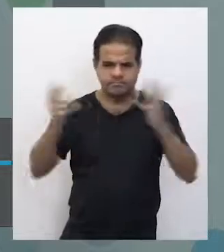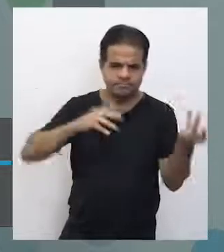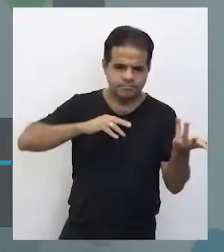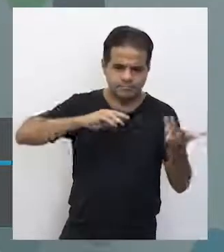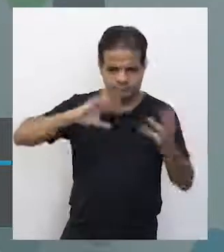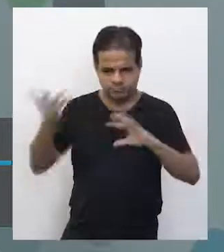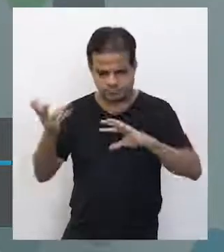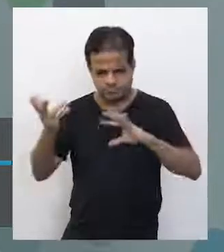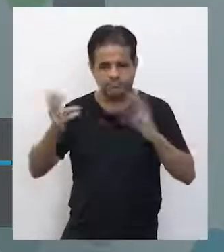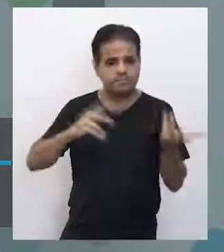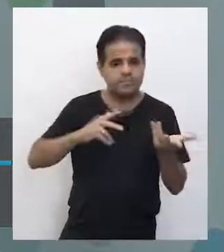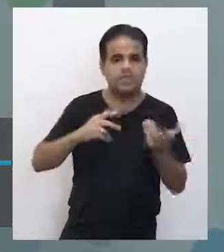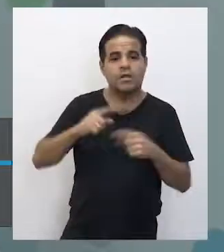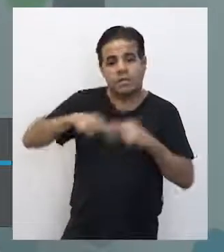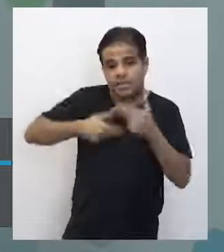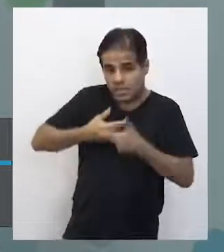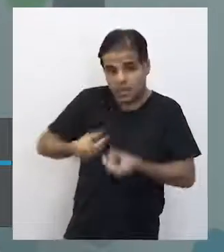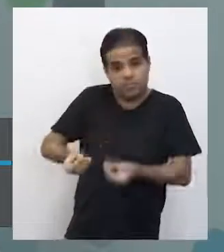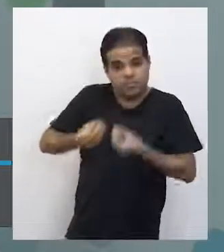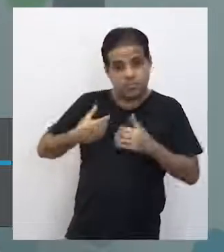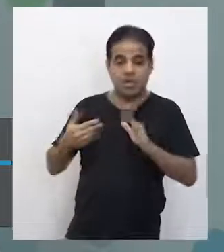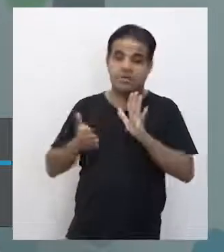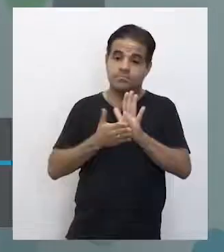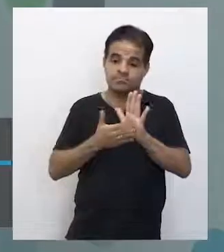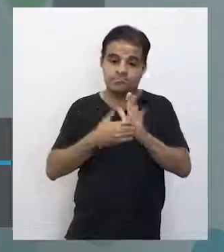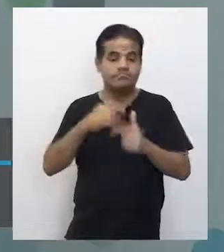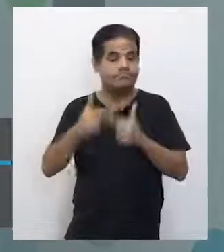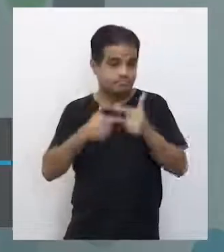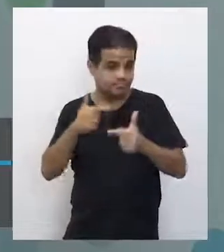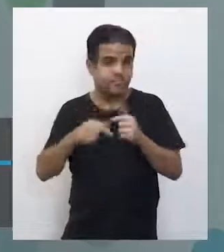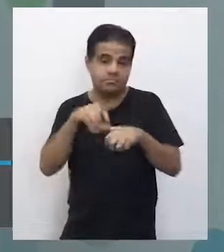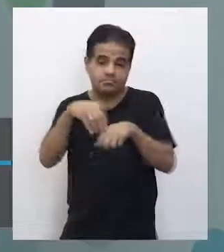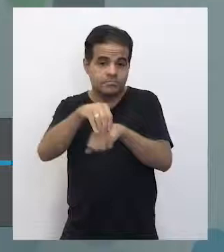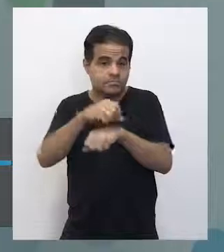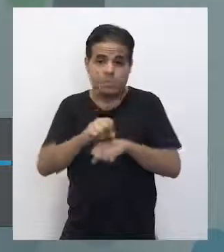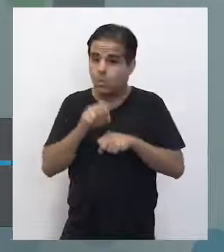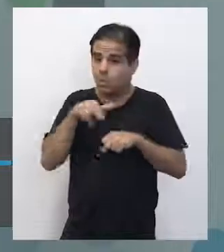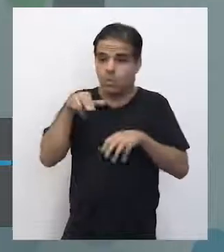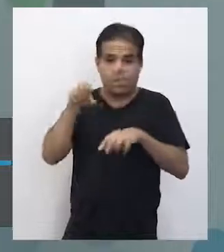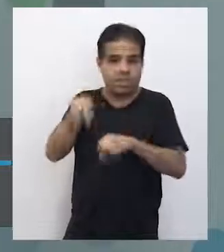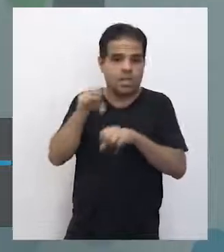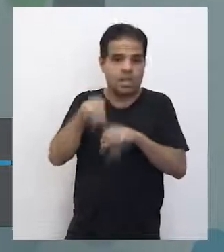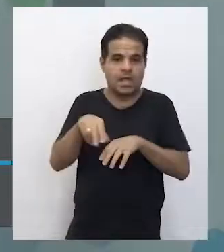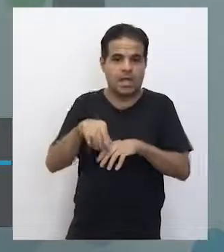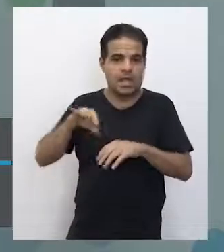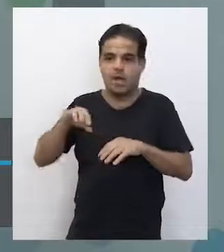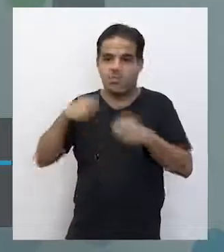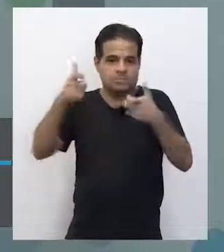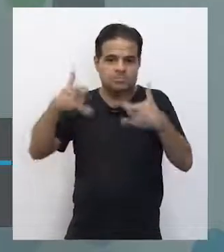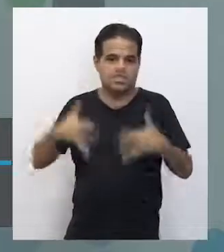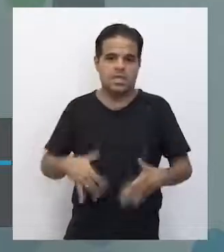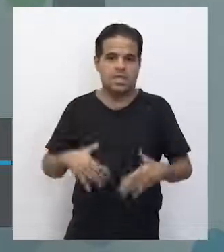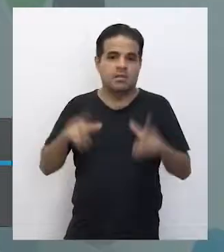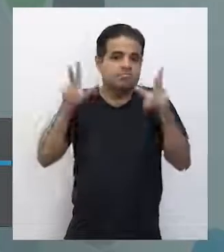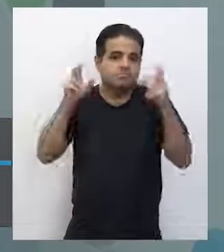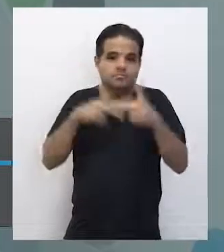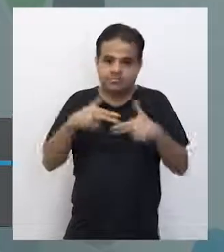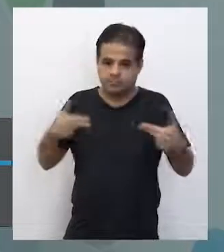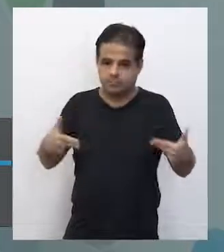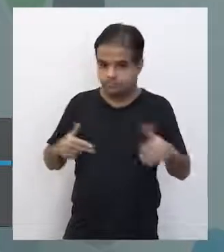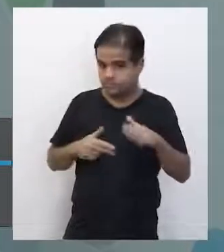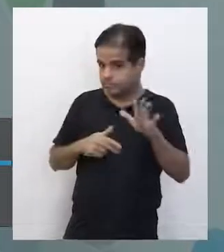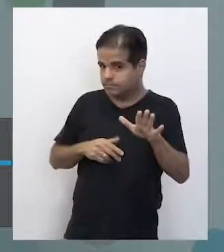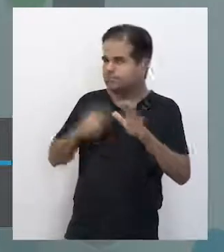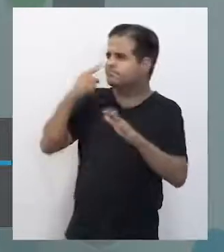nos propuseram para trabalhar. Eu tampouco, nunca dei aula sobre isso, nunca falei sobre determinadas coisas,